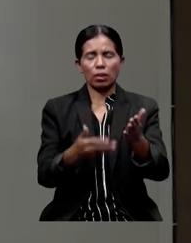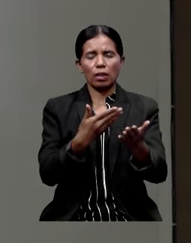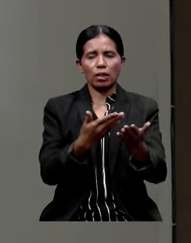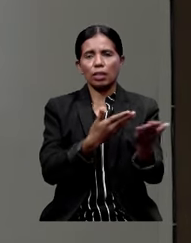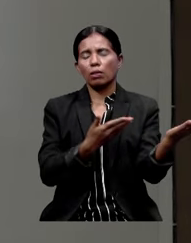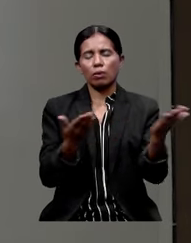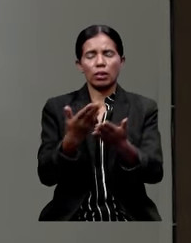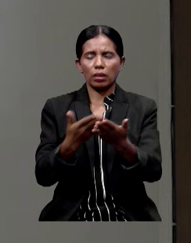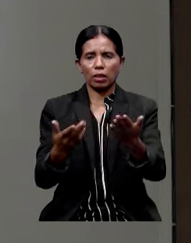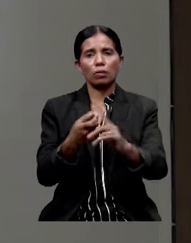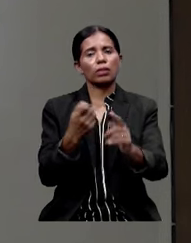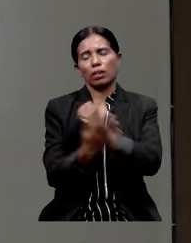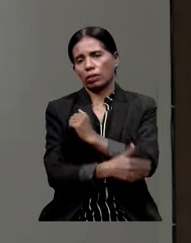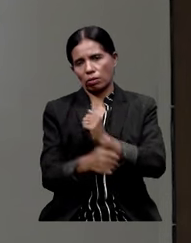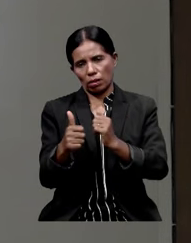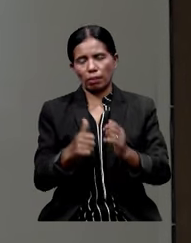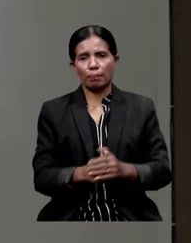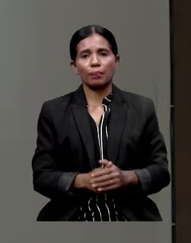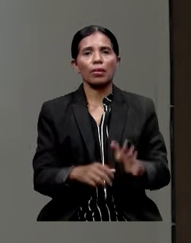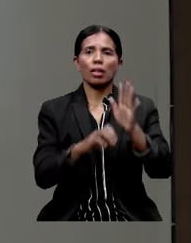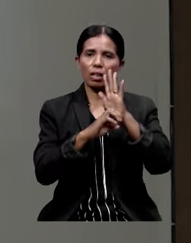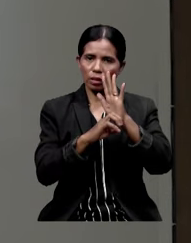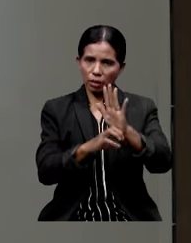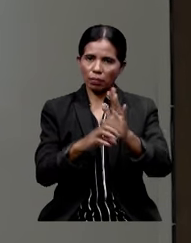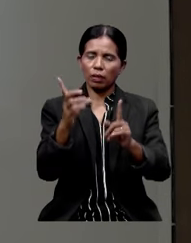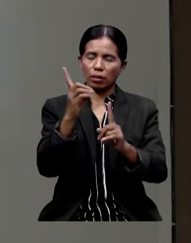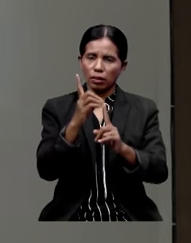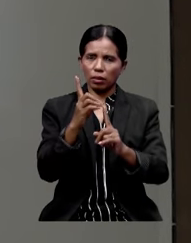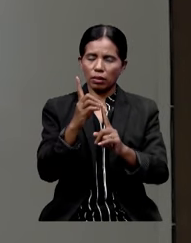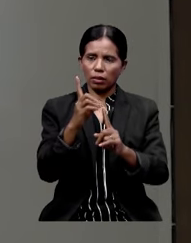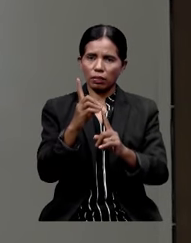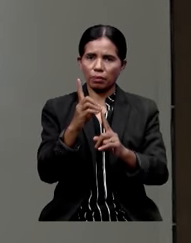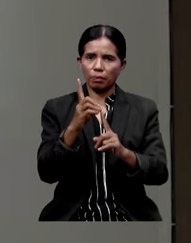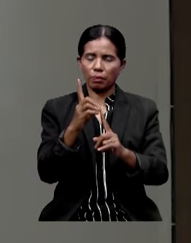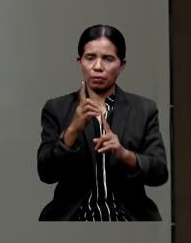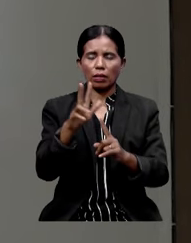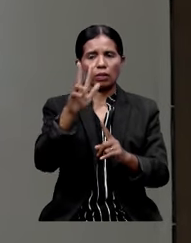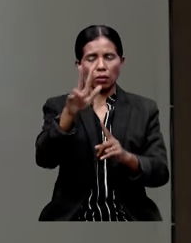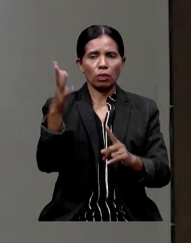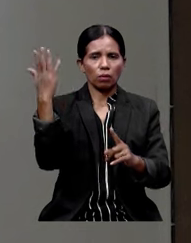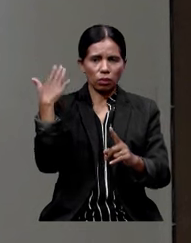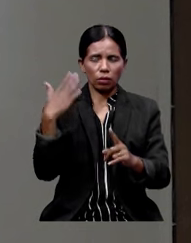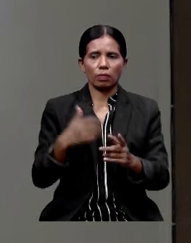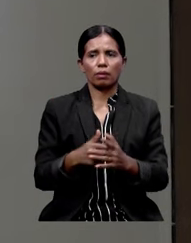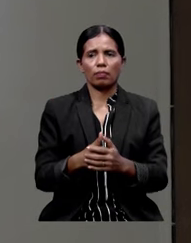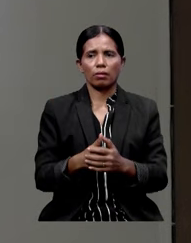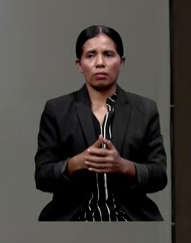rai lior. Exemplo mai lorong toro liba iha